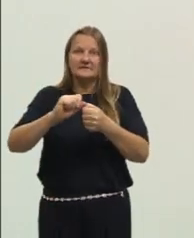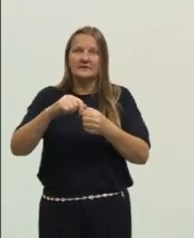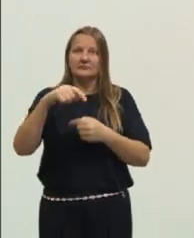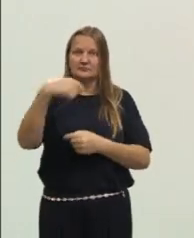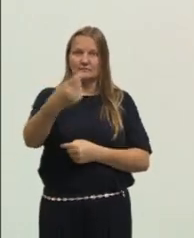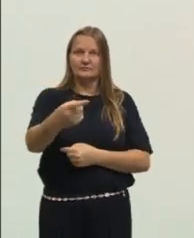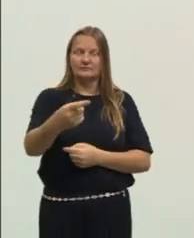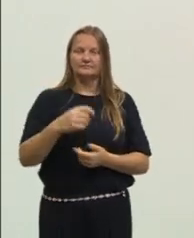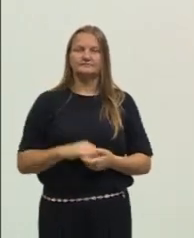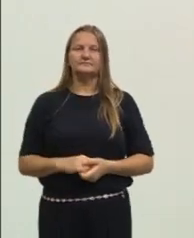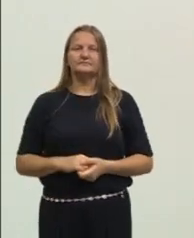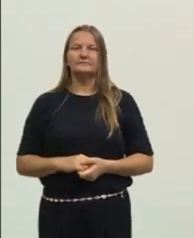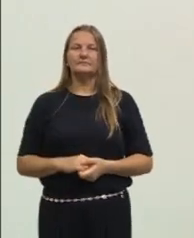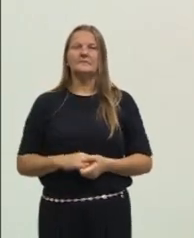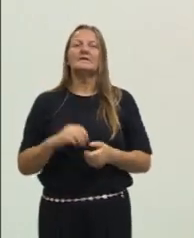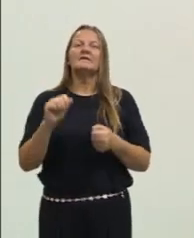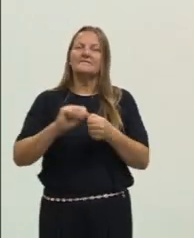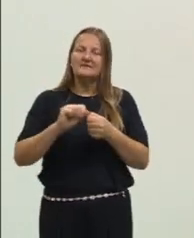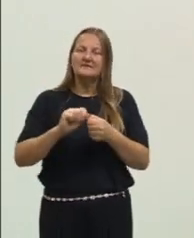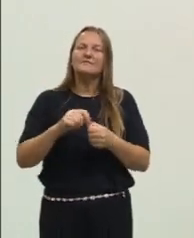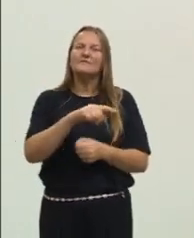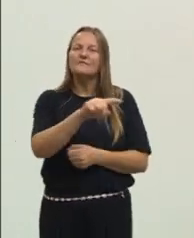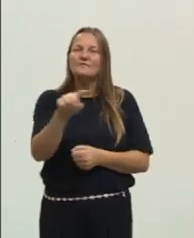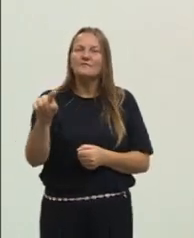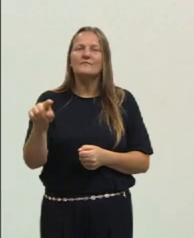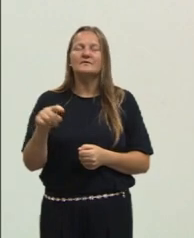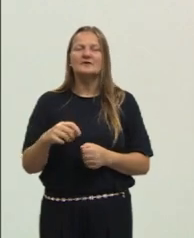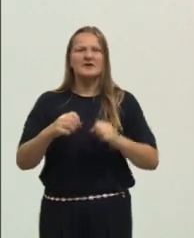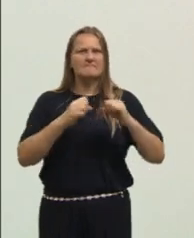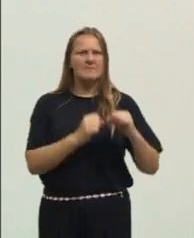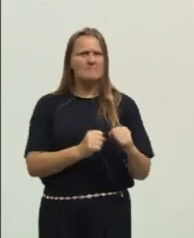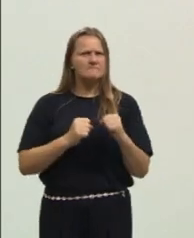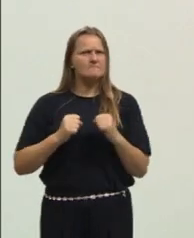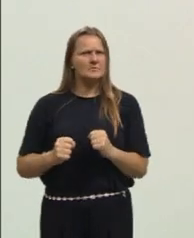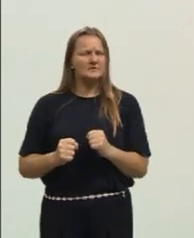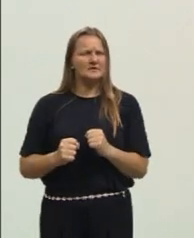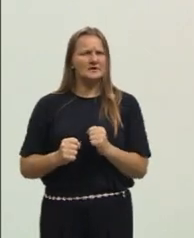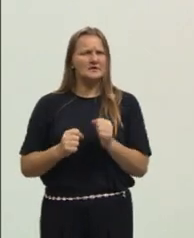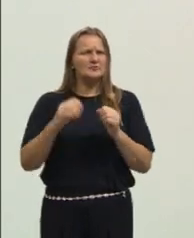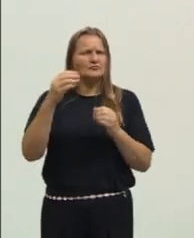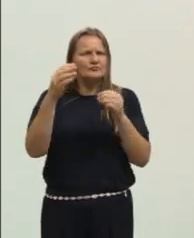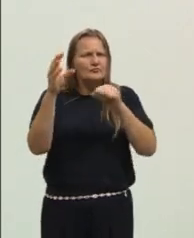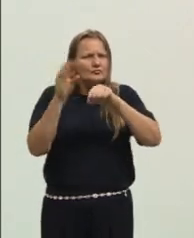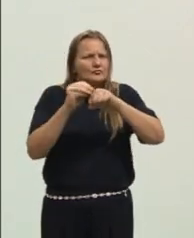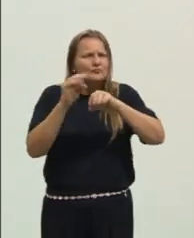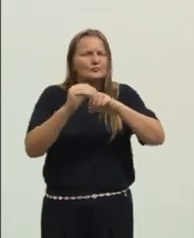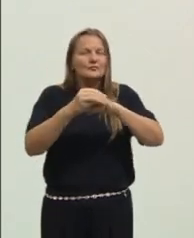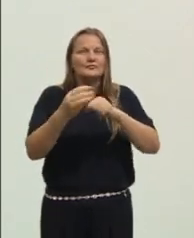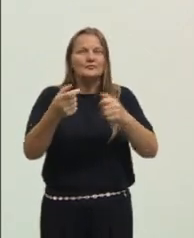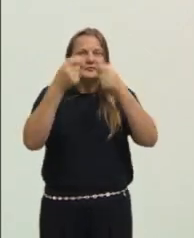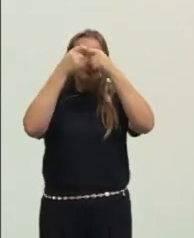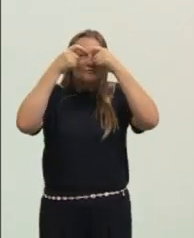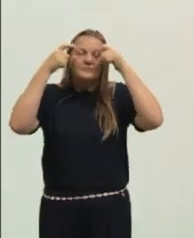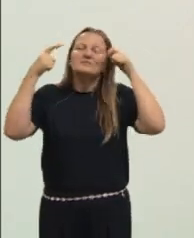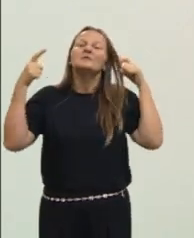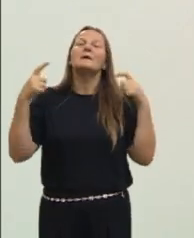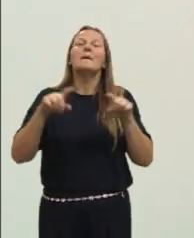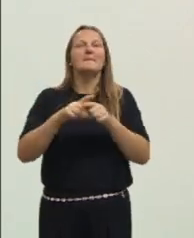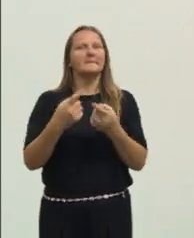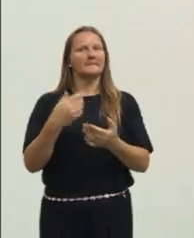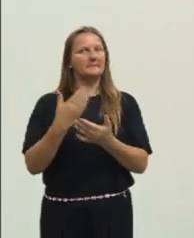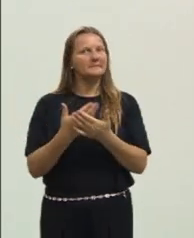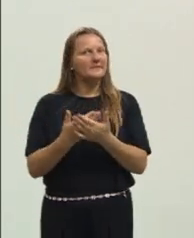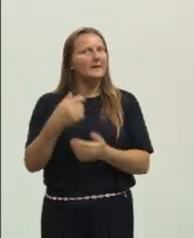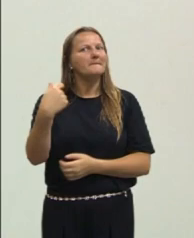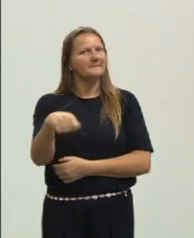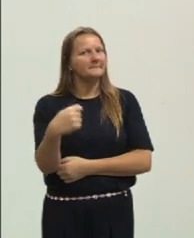a prova já aconteceu é preciso que você se empodere de vários conhecimentos mas é preciso estudar acho que a